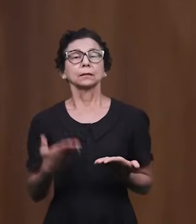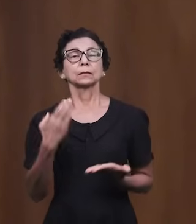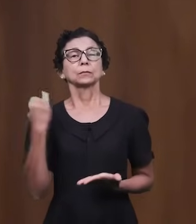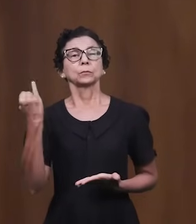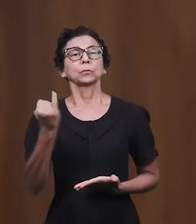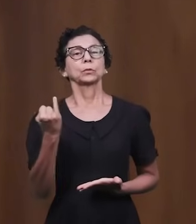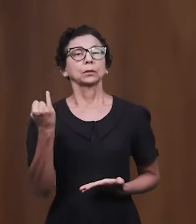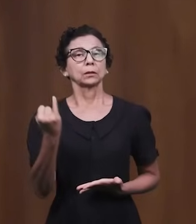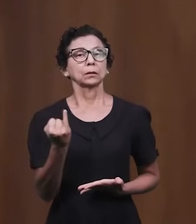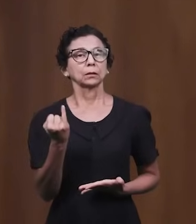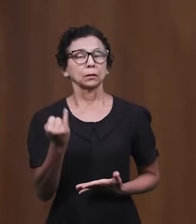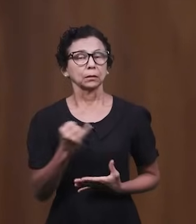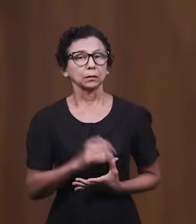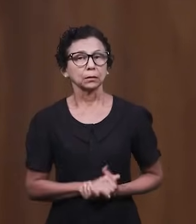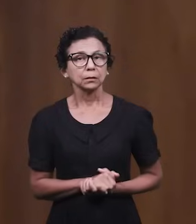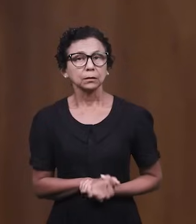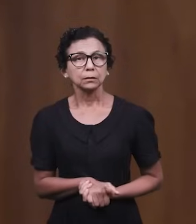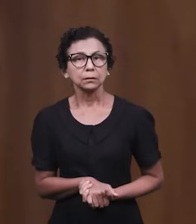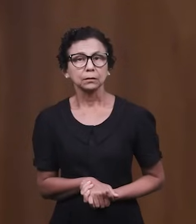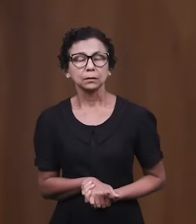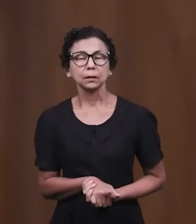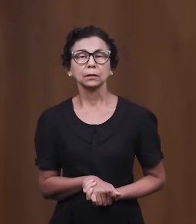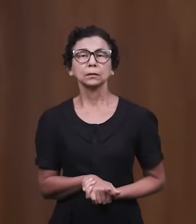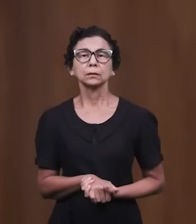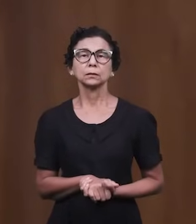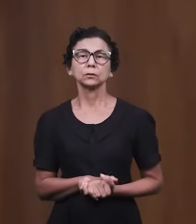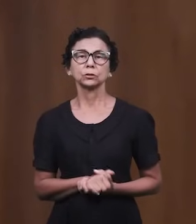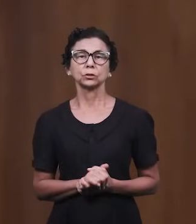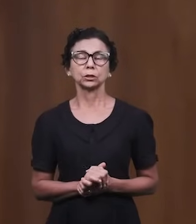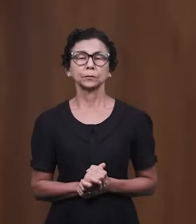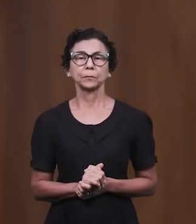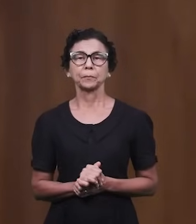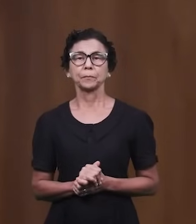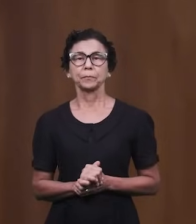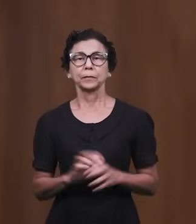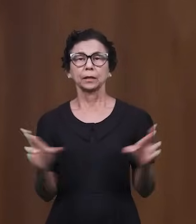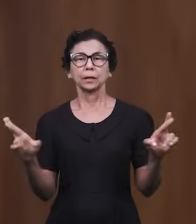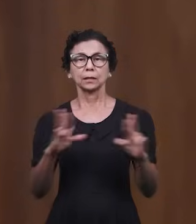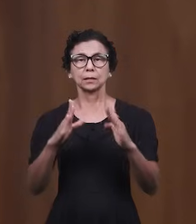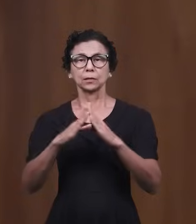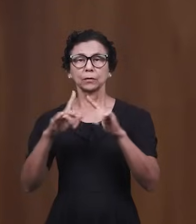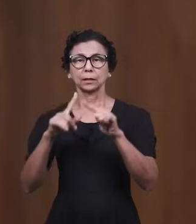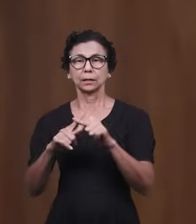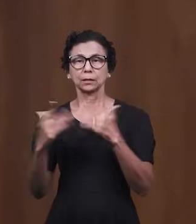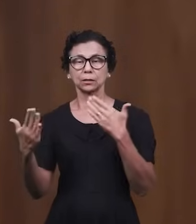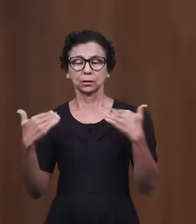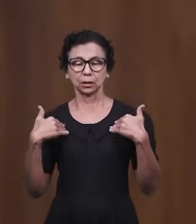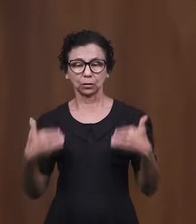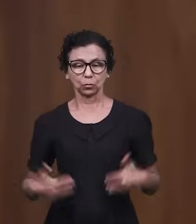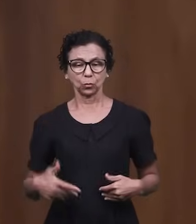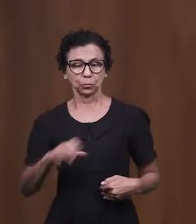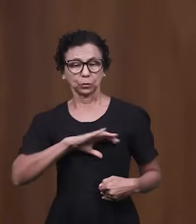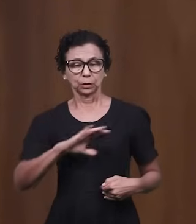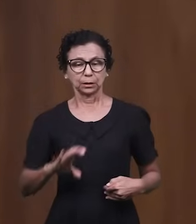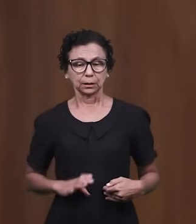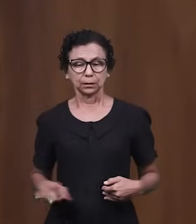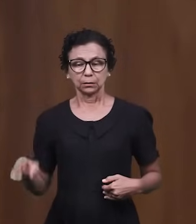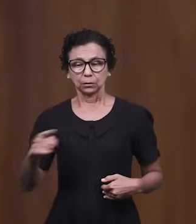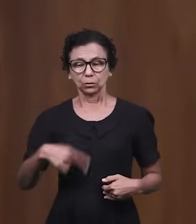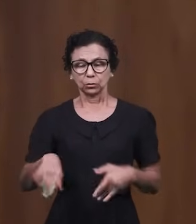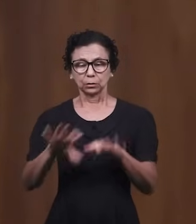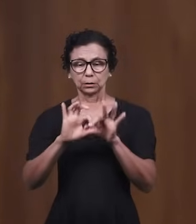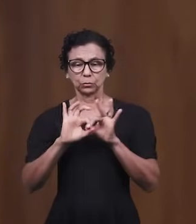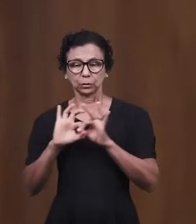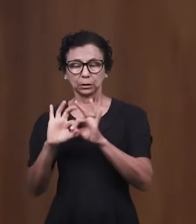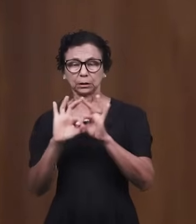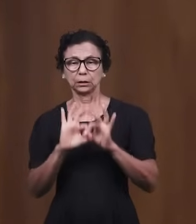importância, na primeira desafio da unidade do corpo, é que todos estejam igualmente equilibrados